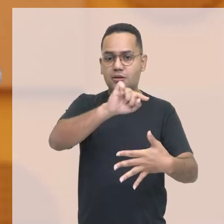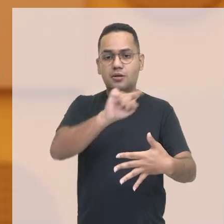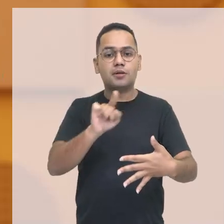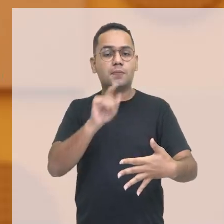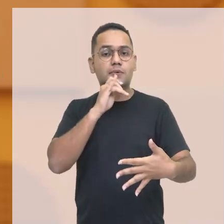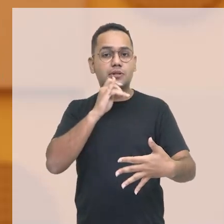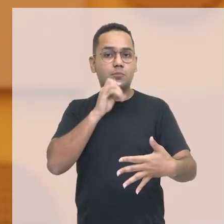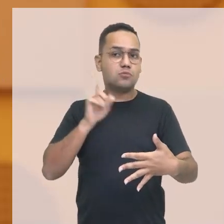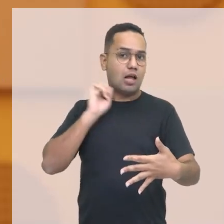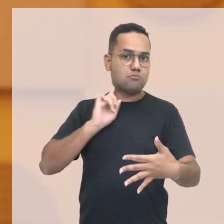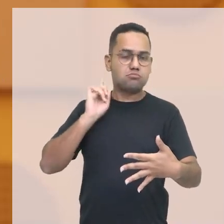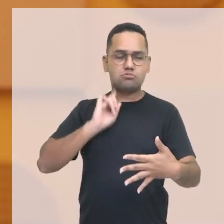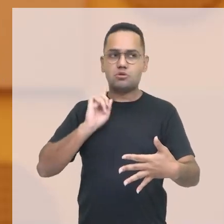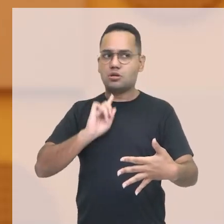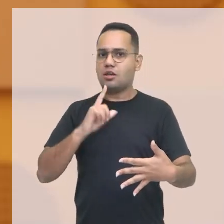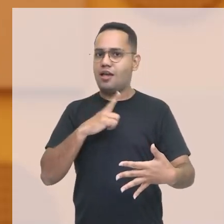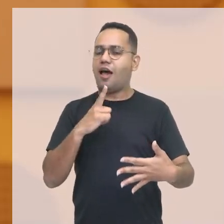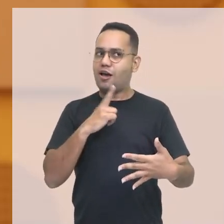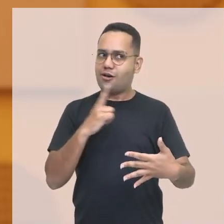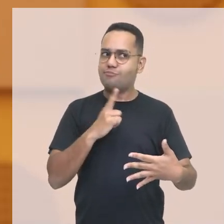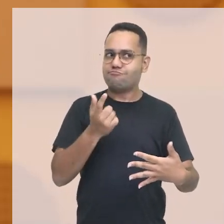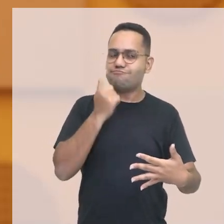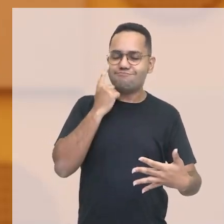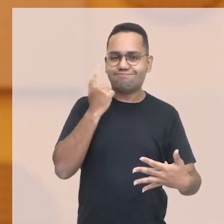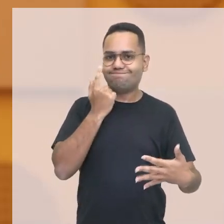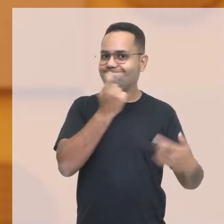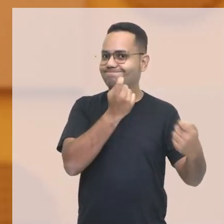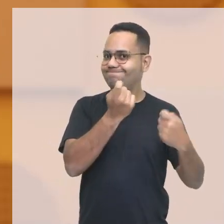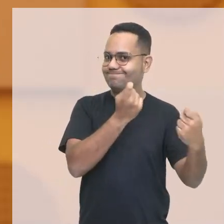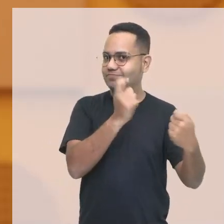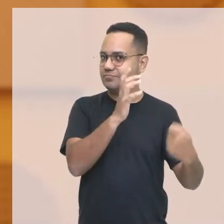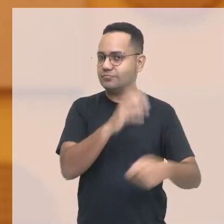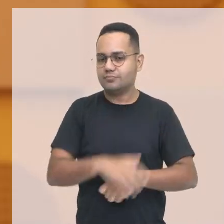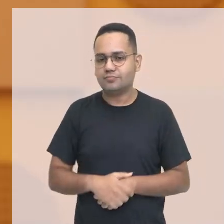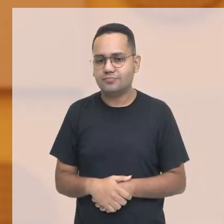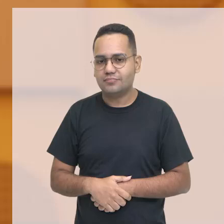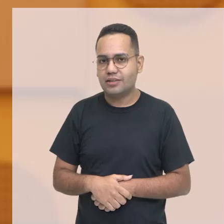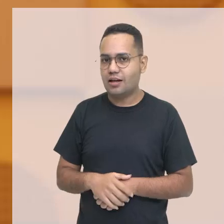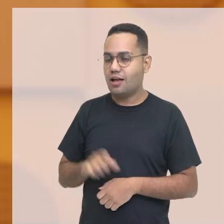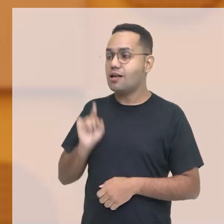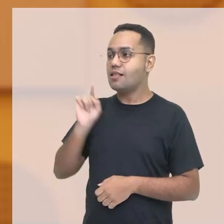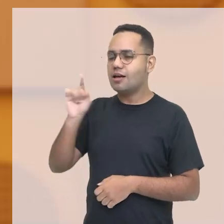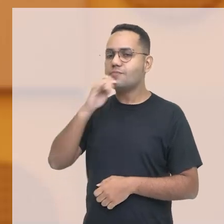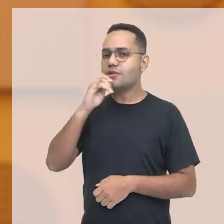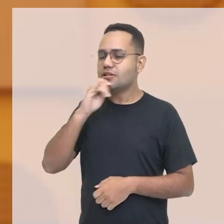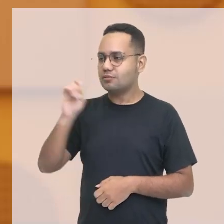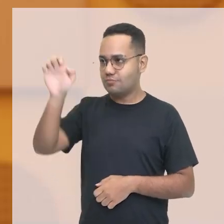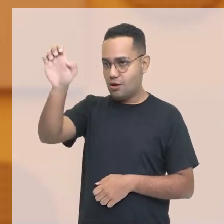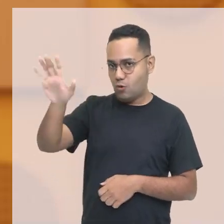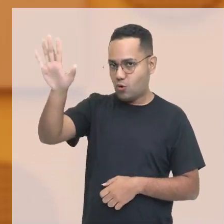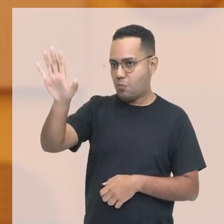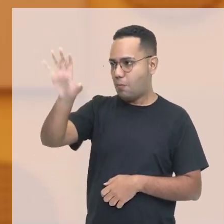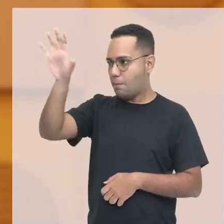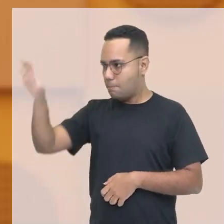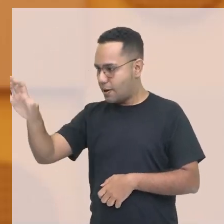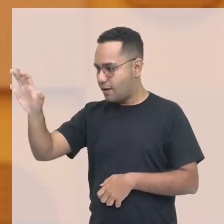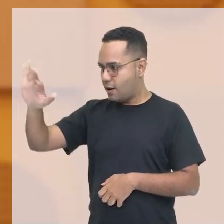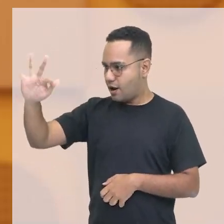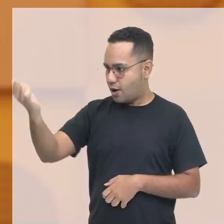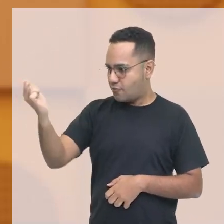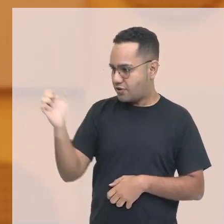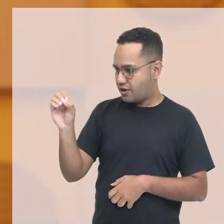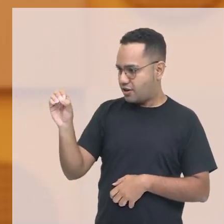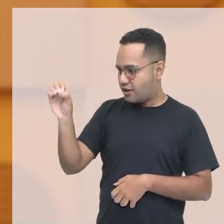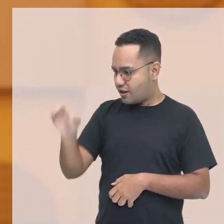abocanhando aquele mercado consumidor. Olhou para a África e para a Ásia, opa, eu posso fazer com que esses indivíduos que moram